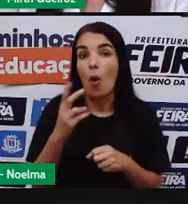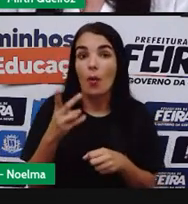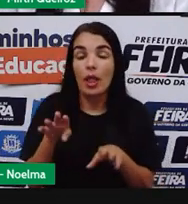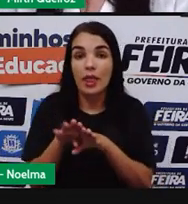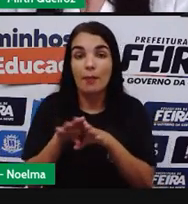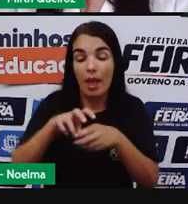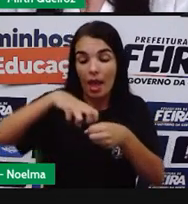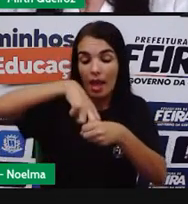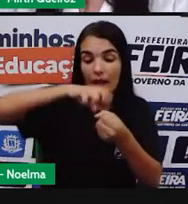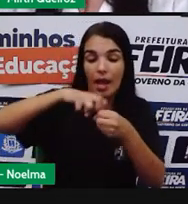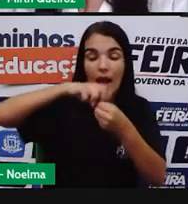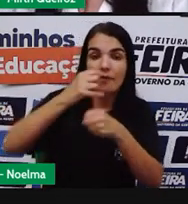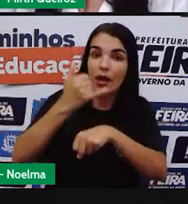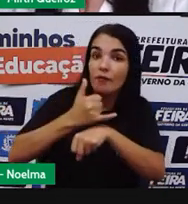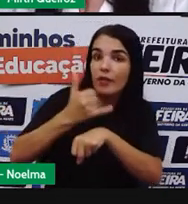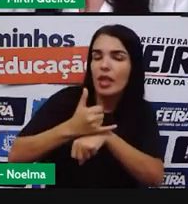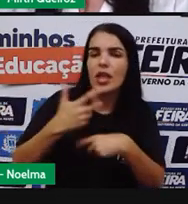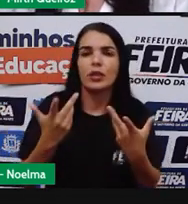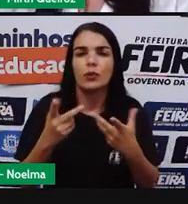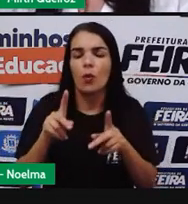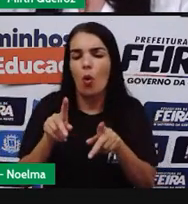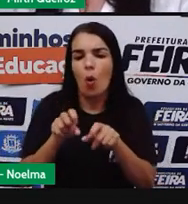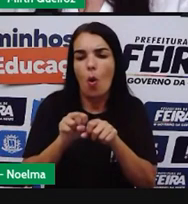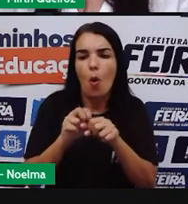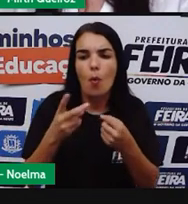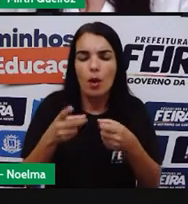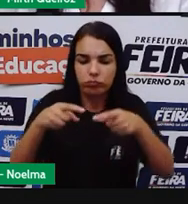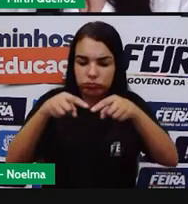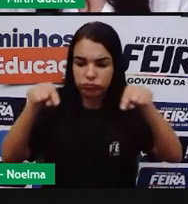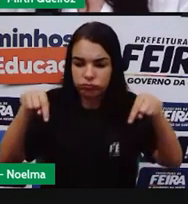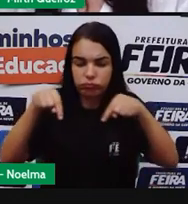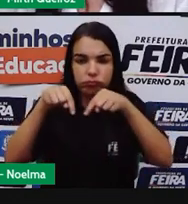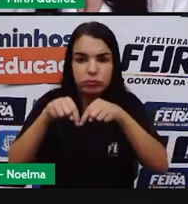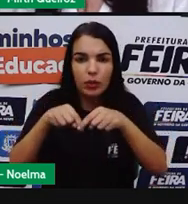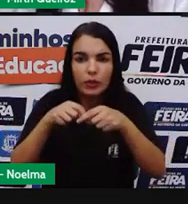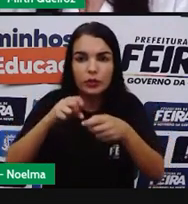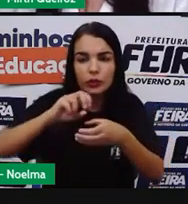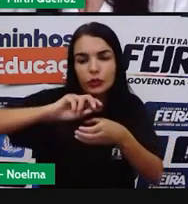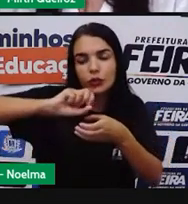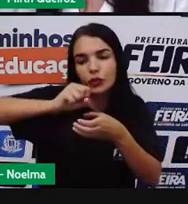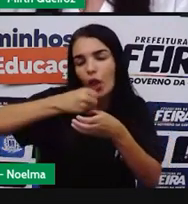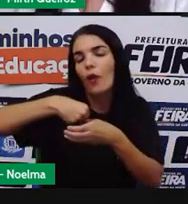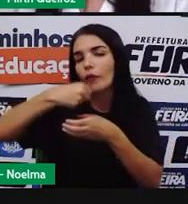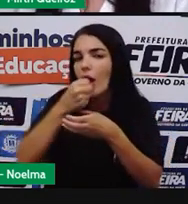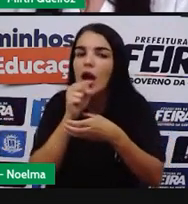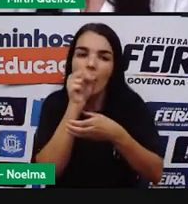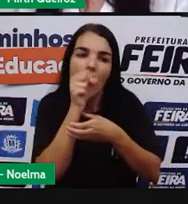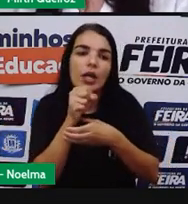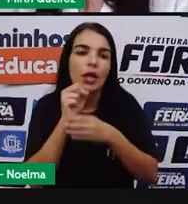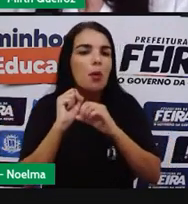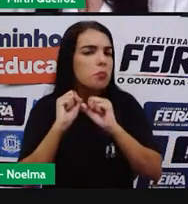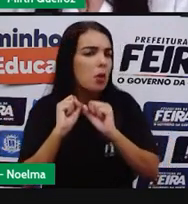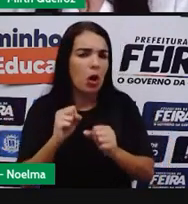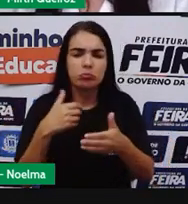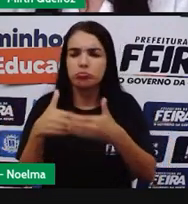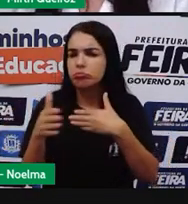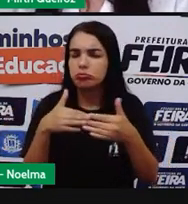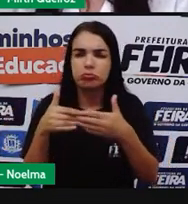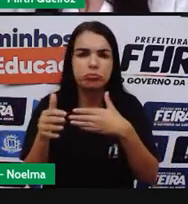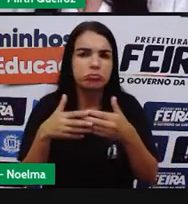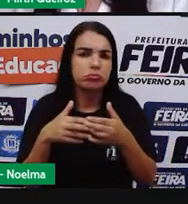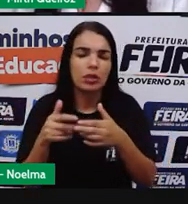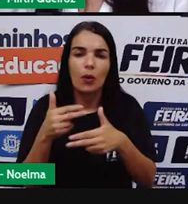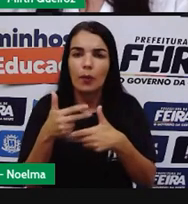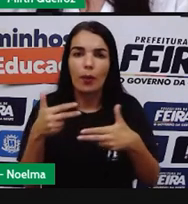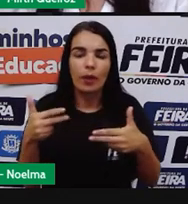outro tipo de utensílio, uma vasilha de sorvete, vocês podem colocar em qualquer